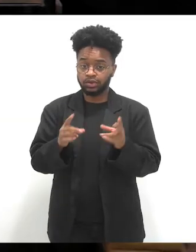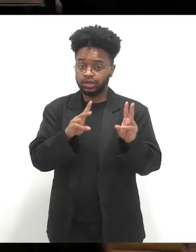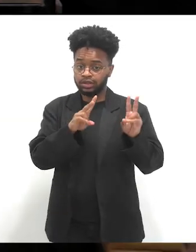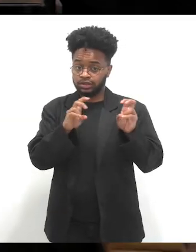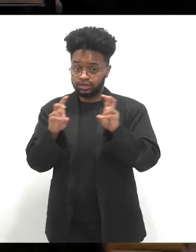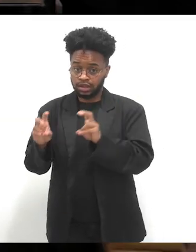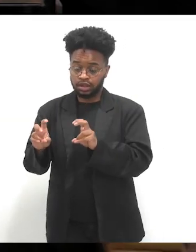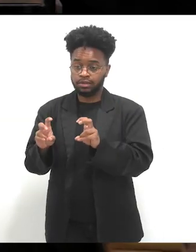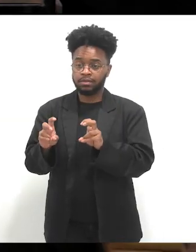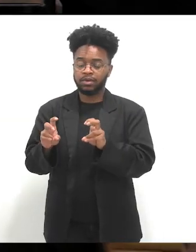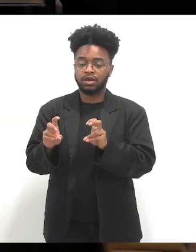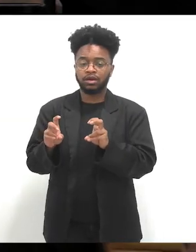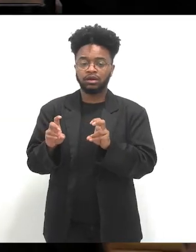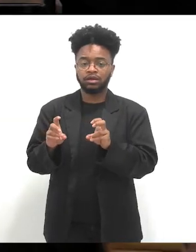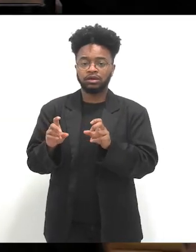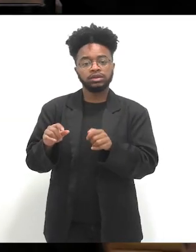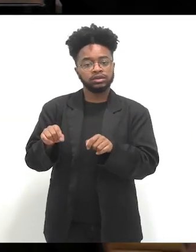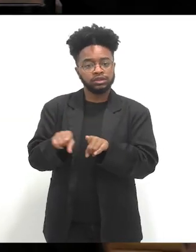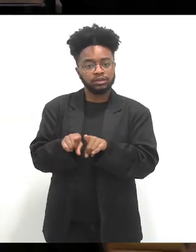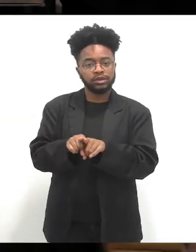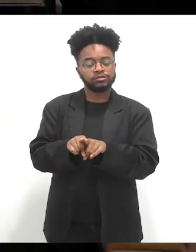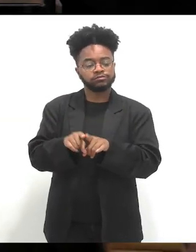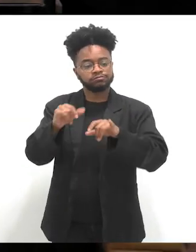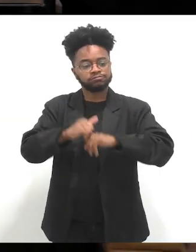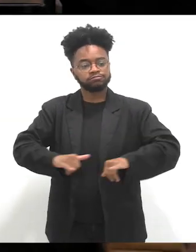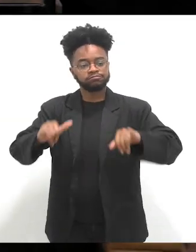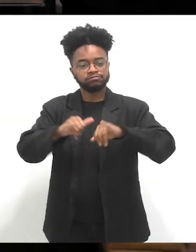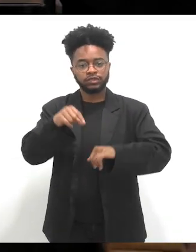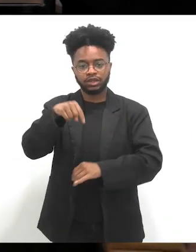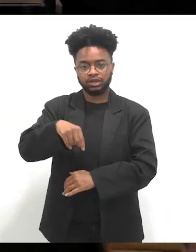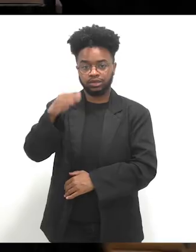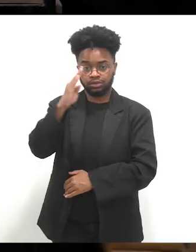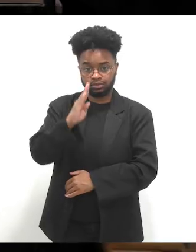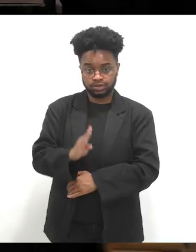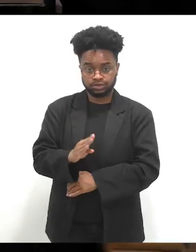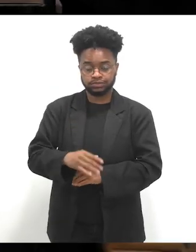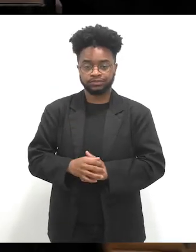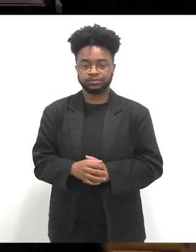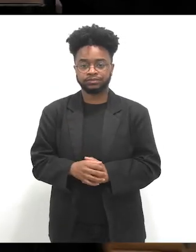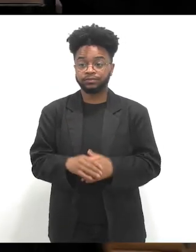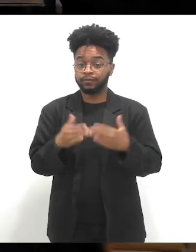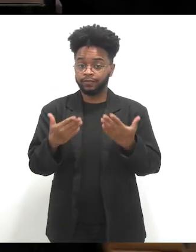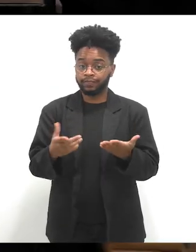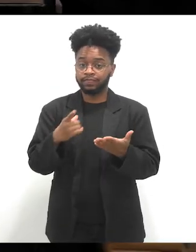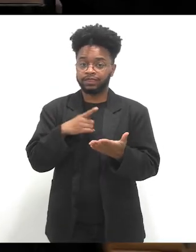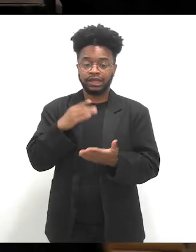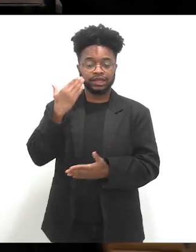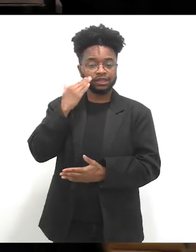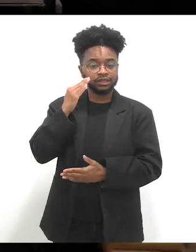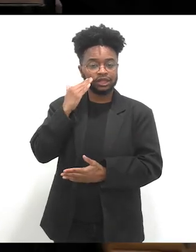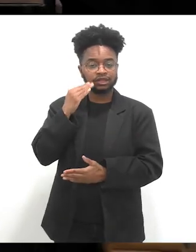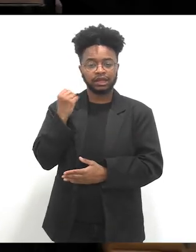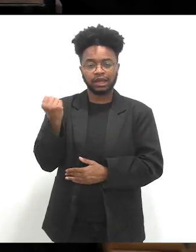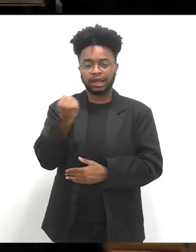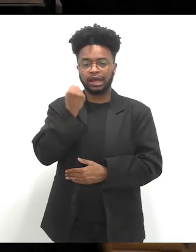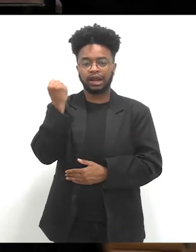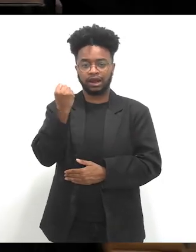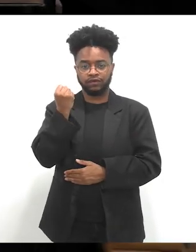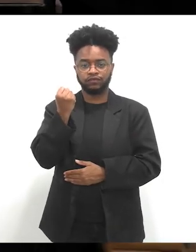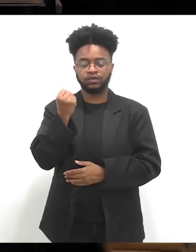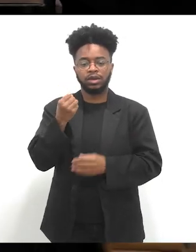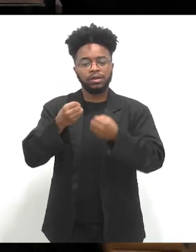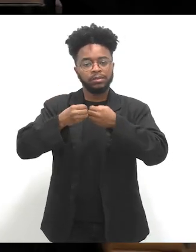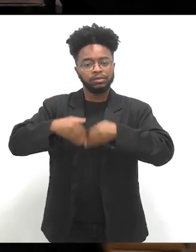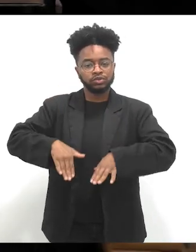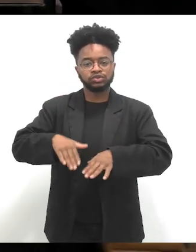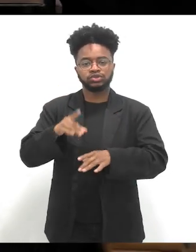tudo fez, de alguma forma, também reverberou aqui no Brasil, né? Então, existe um entendimento de uma grave e generalizada